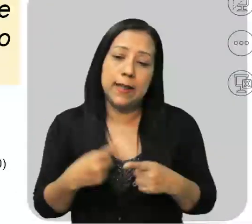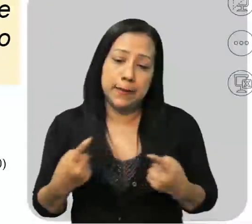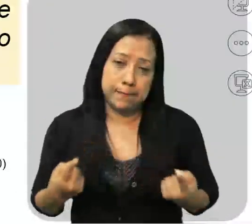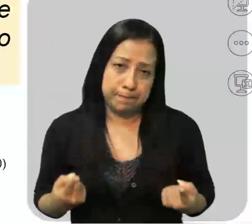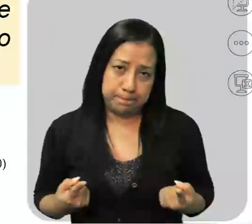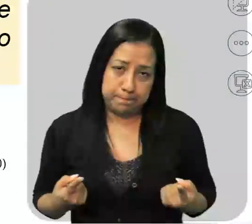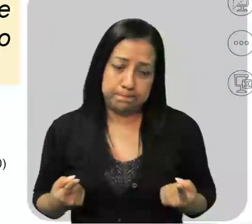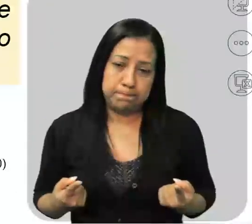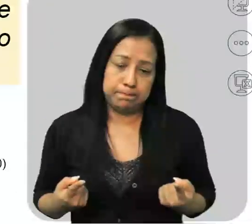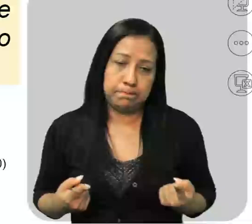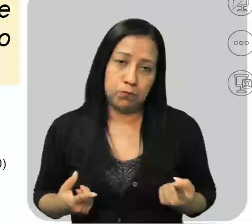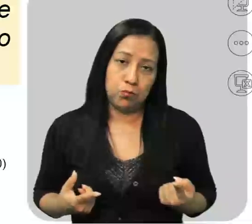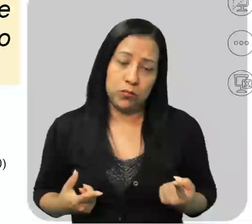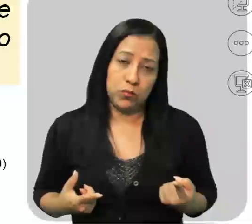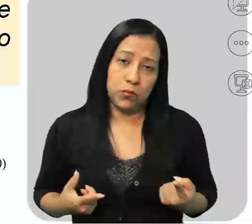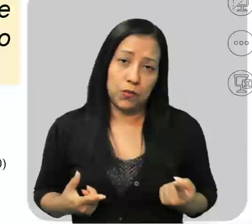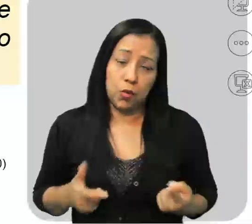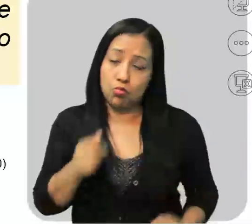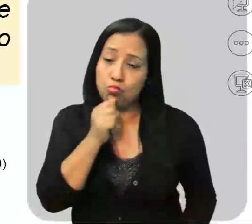devido